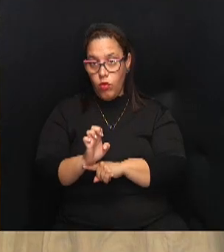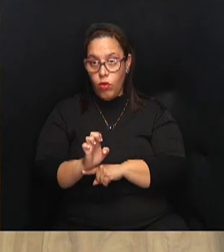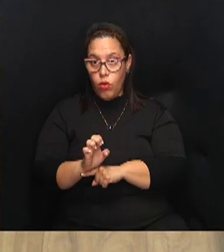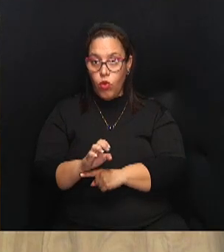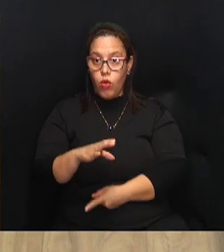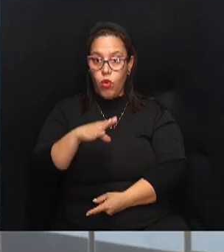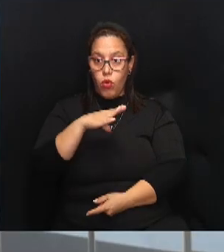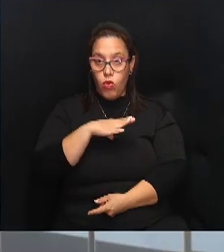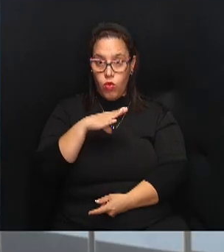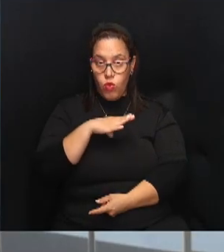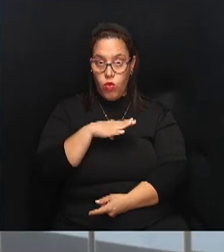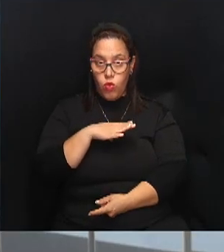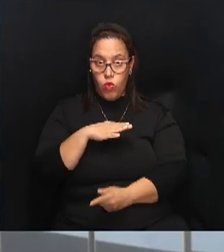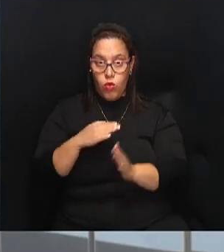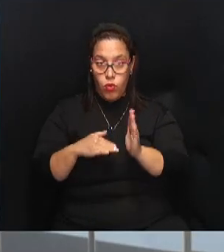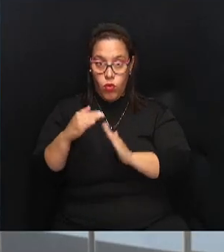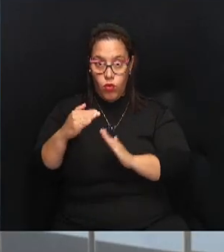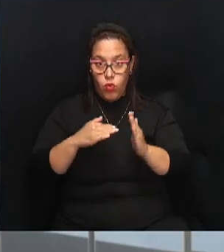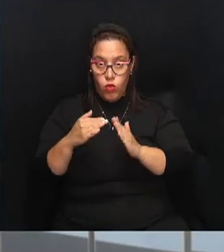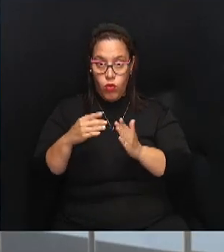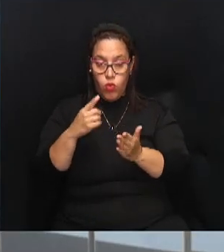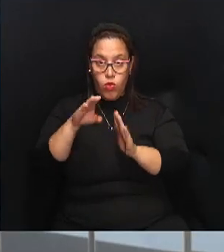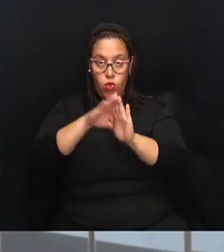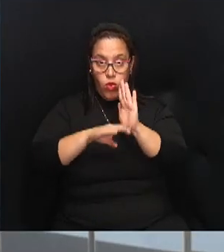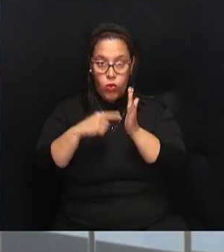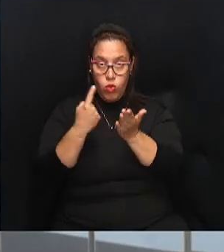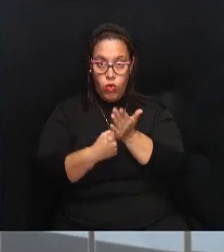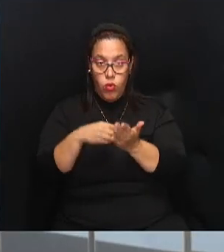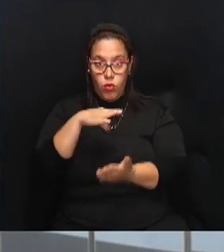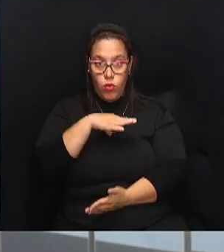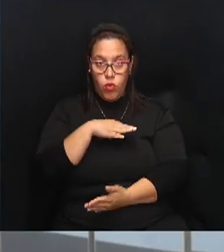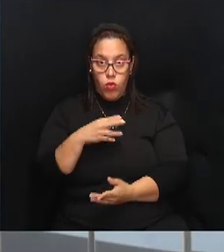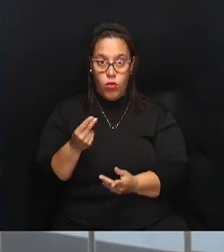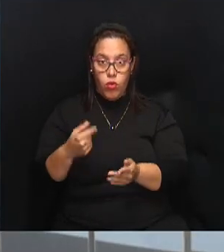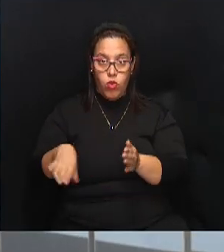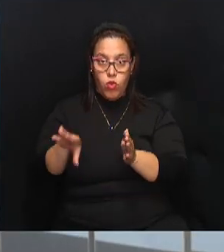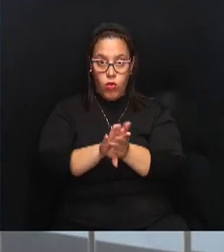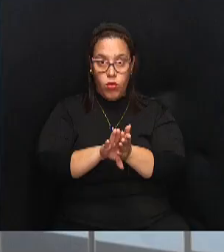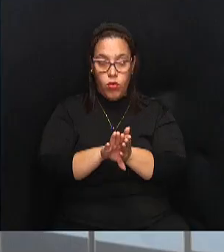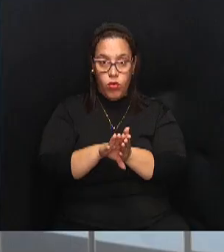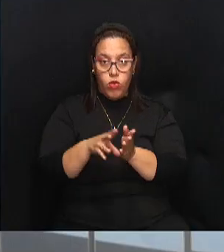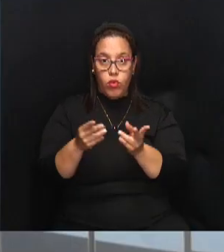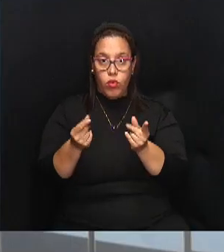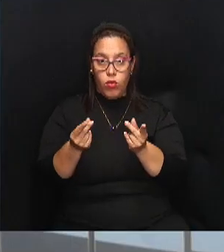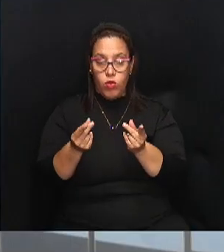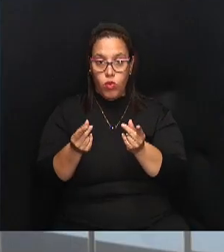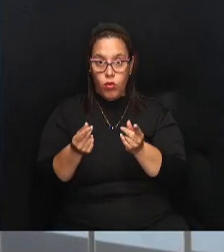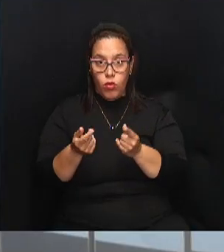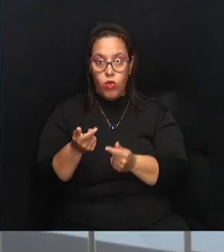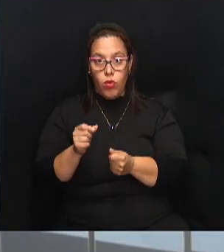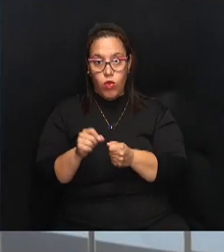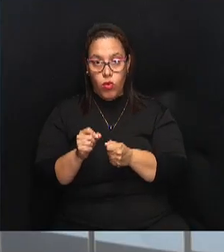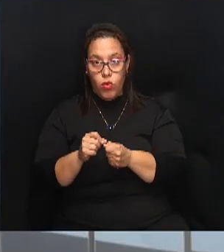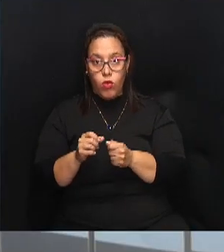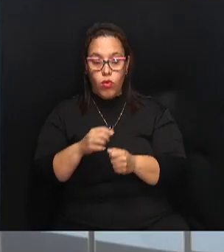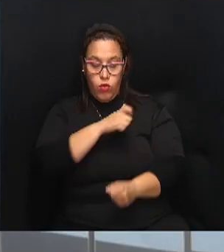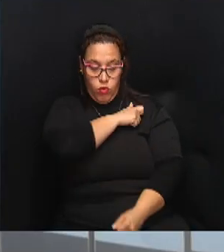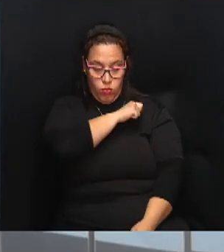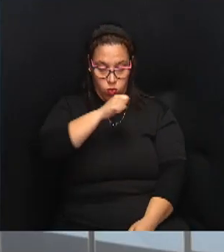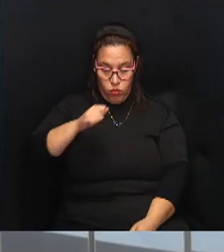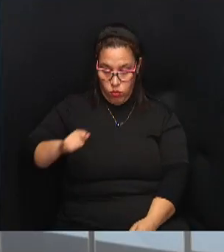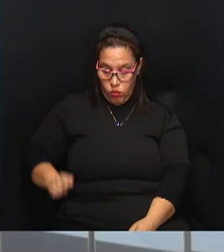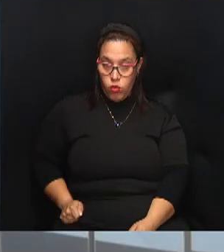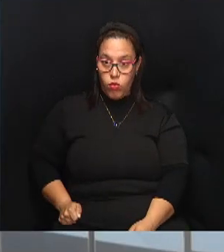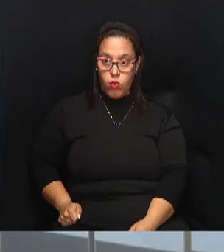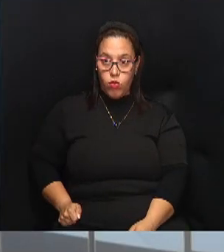competência mútua e tem convênio com o município, o recurso vem para o município. Tem algumas que a gente faz, cinto de segurança, a